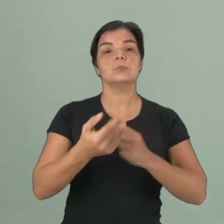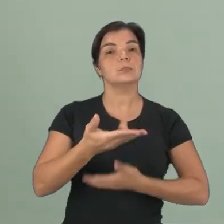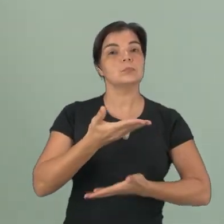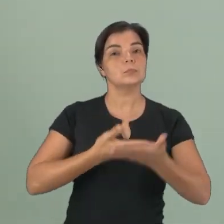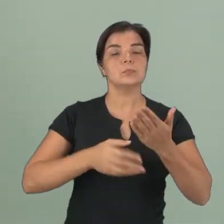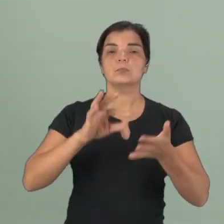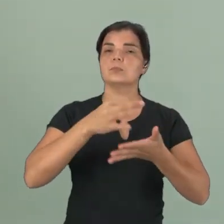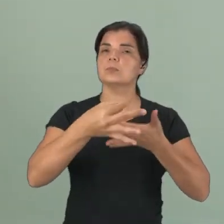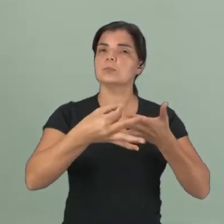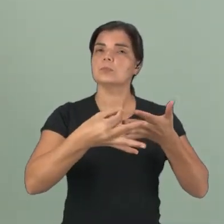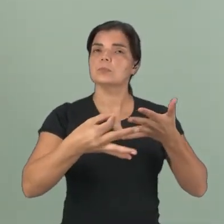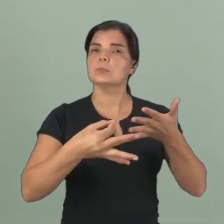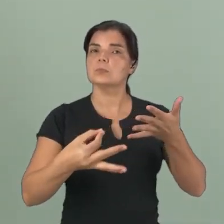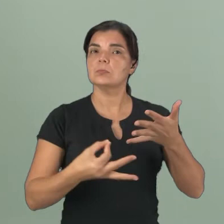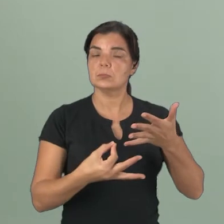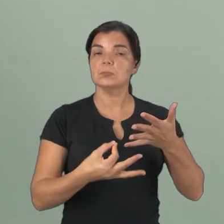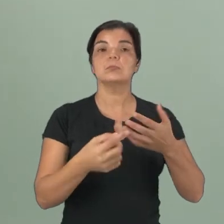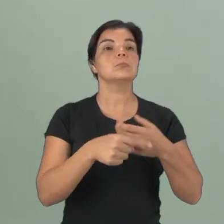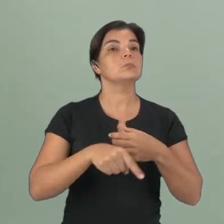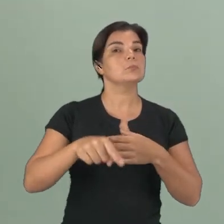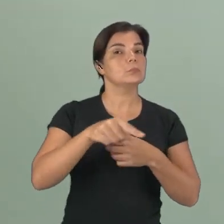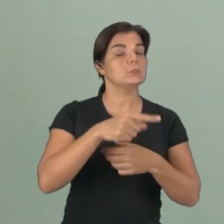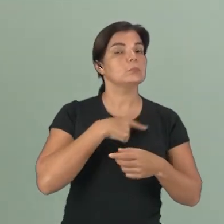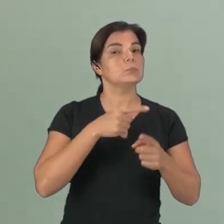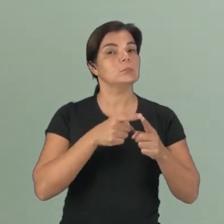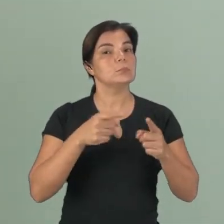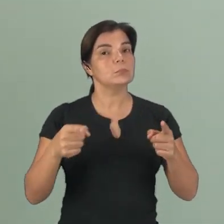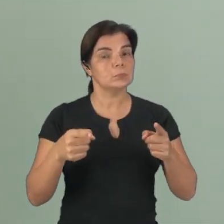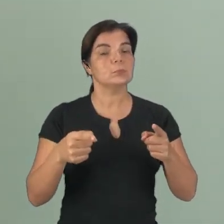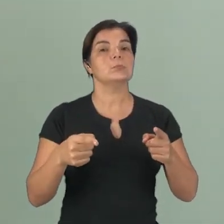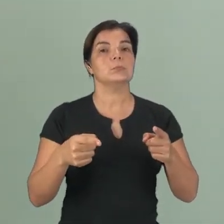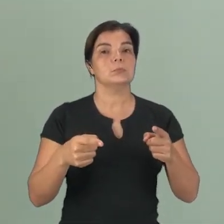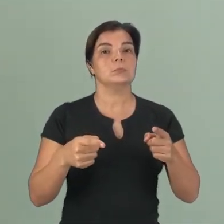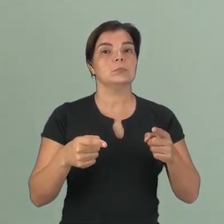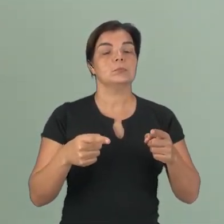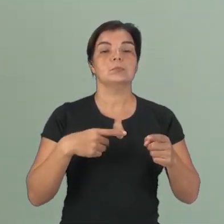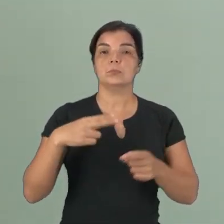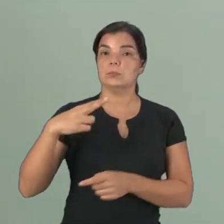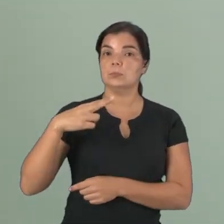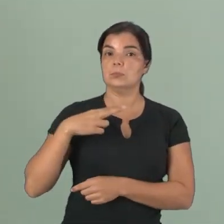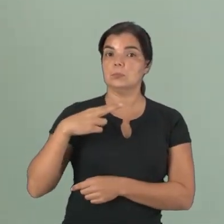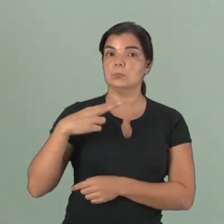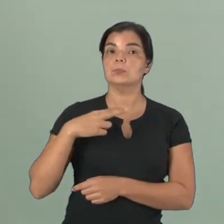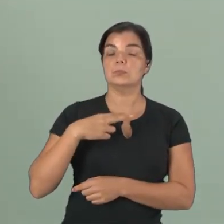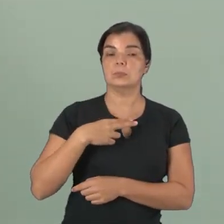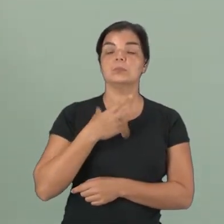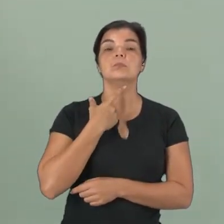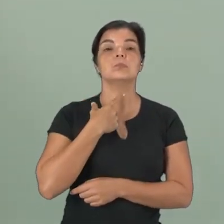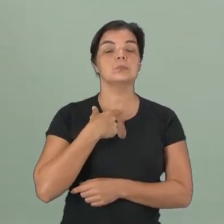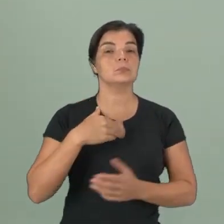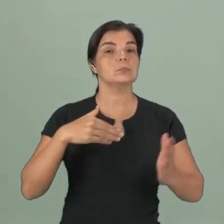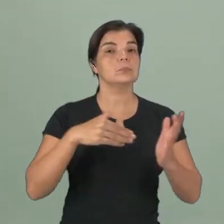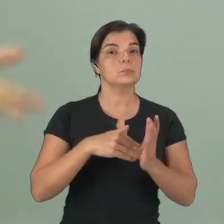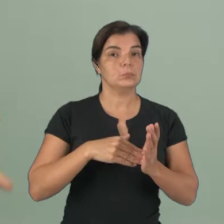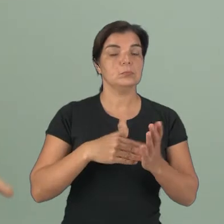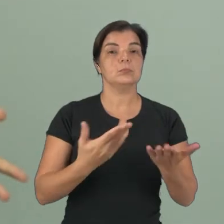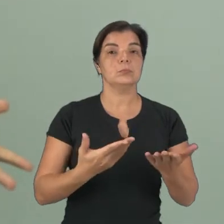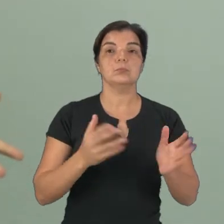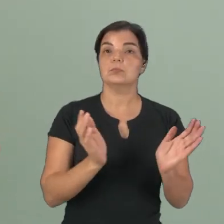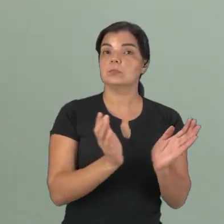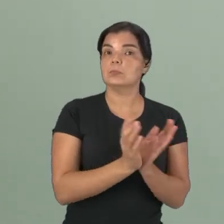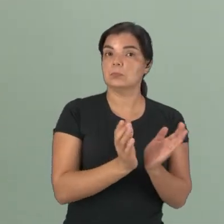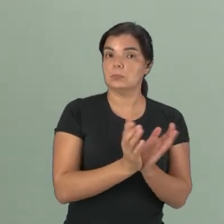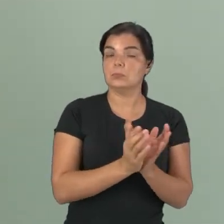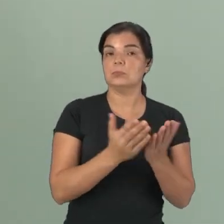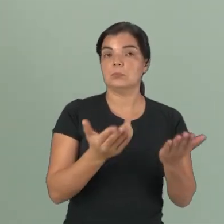uma série de fatores que vão desde fatores pessoais, certo? De interesses pessoais, até fatores